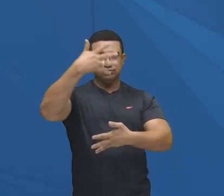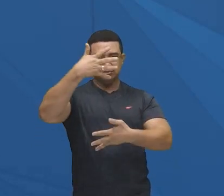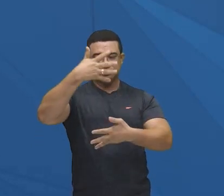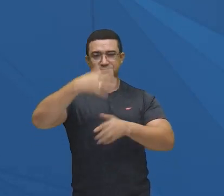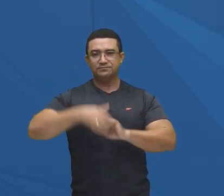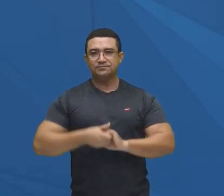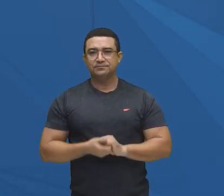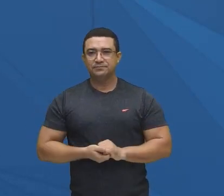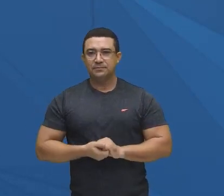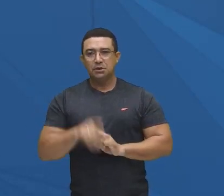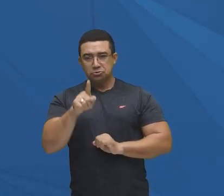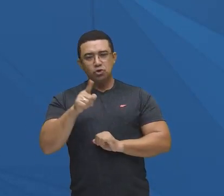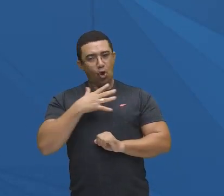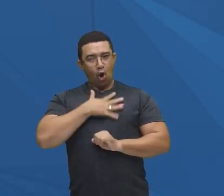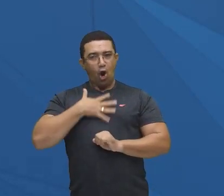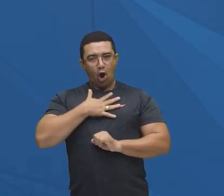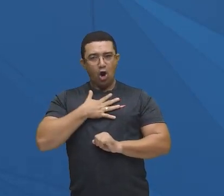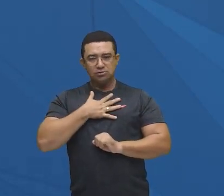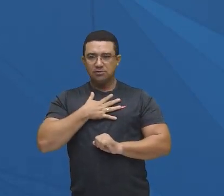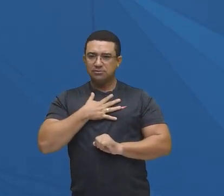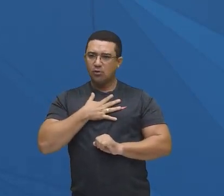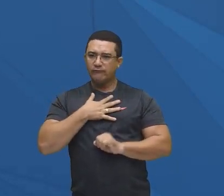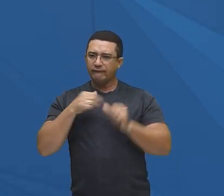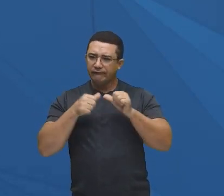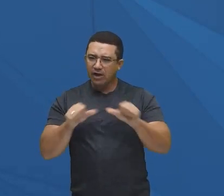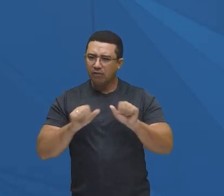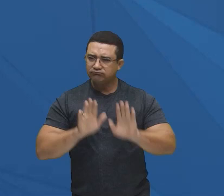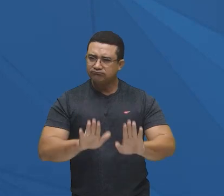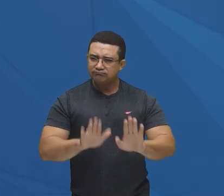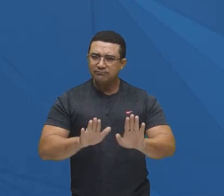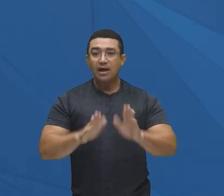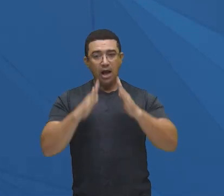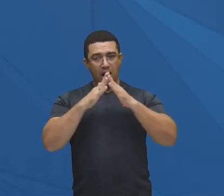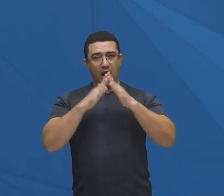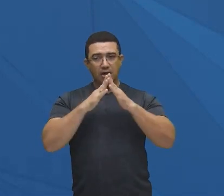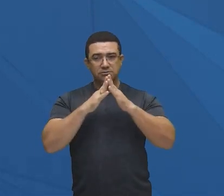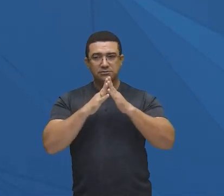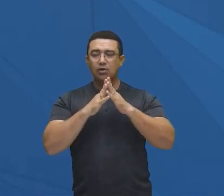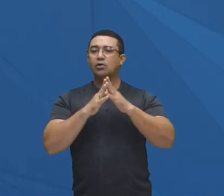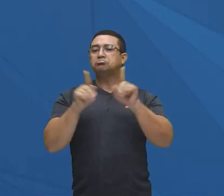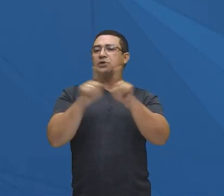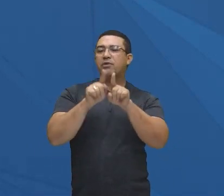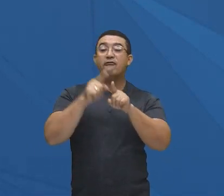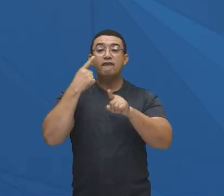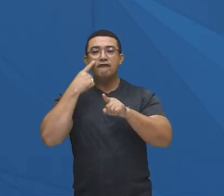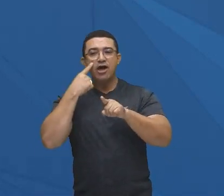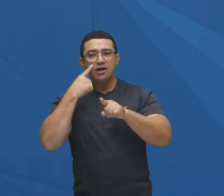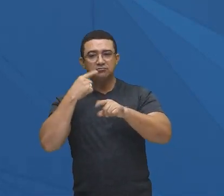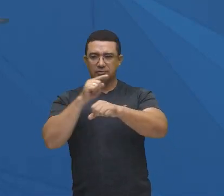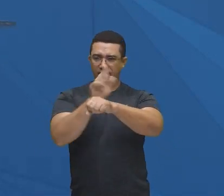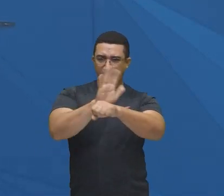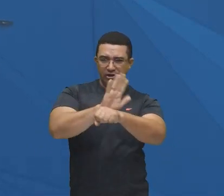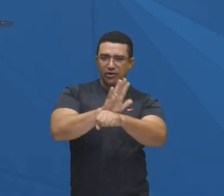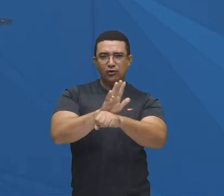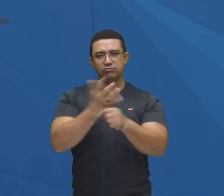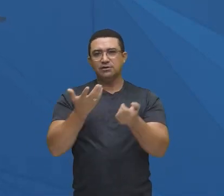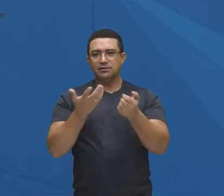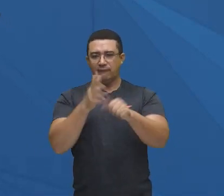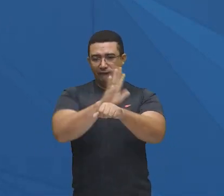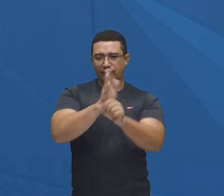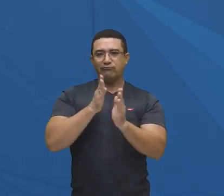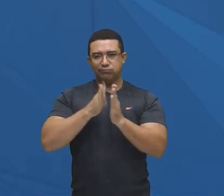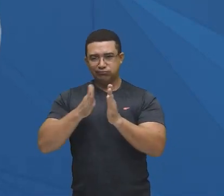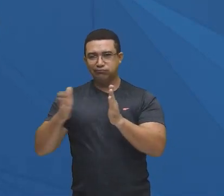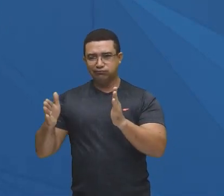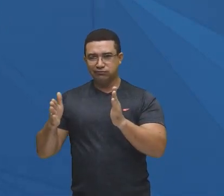que gosta de ficar em casa e se tiver internet mesmo, ainda mais assistindo filmes e séries, aí é que você não sai